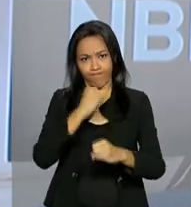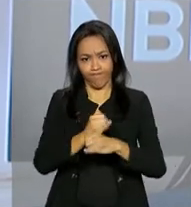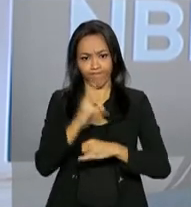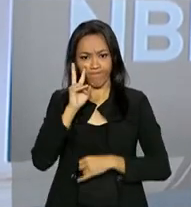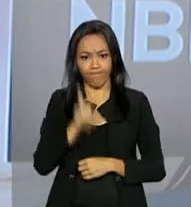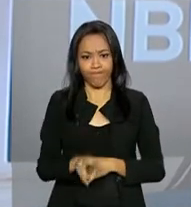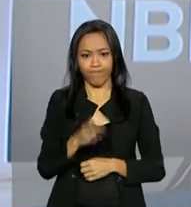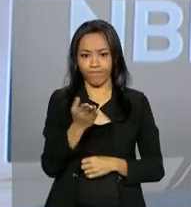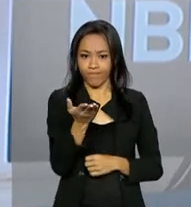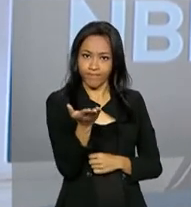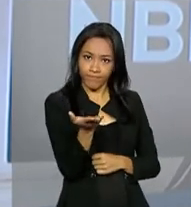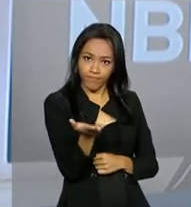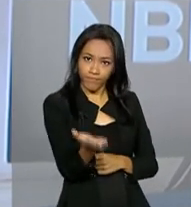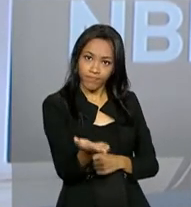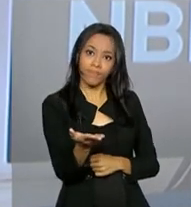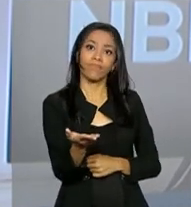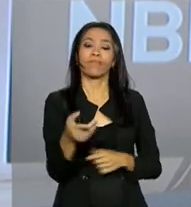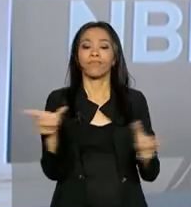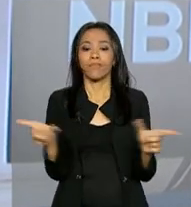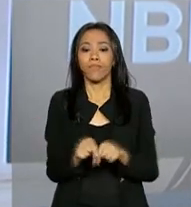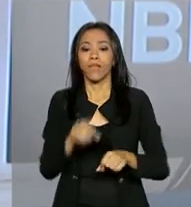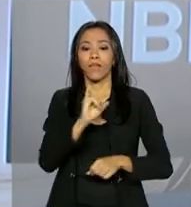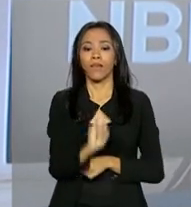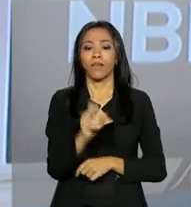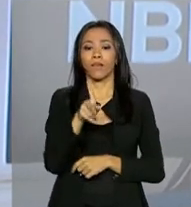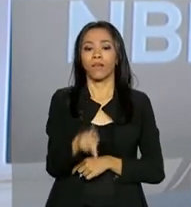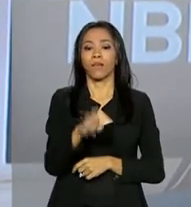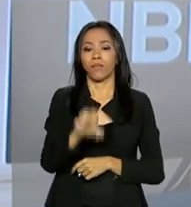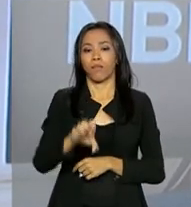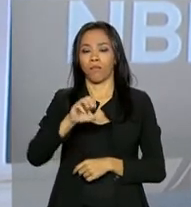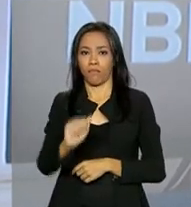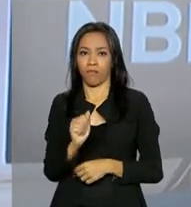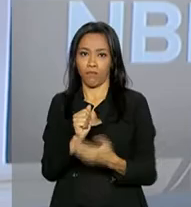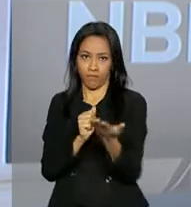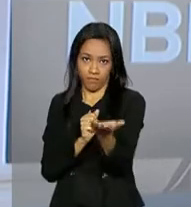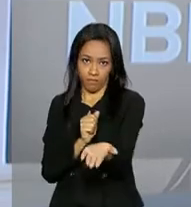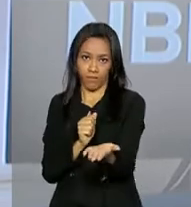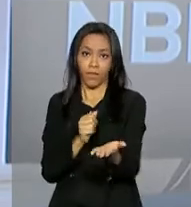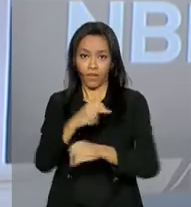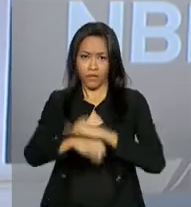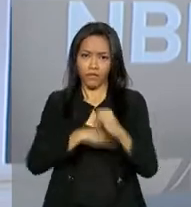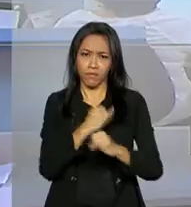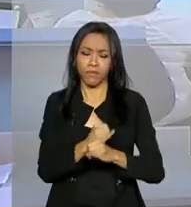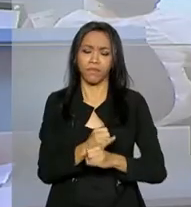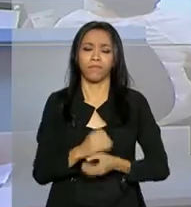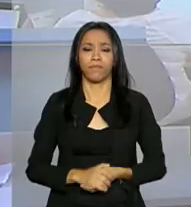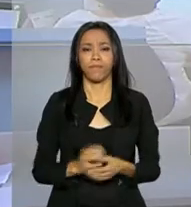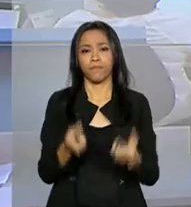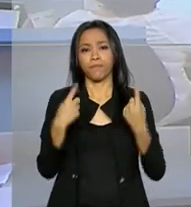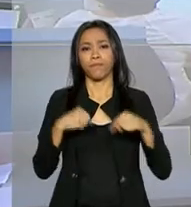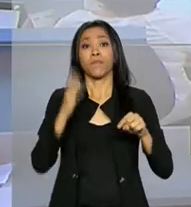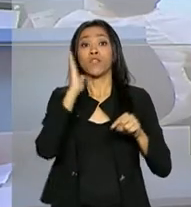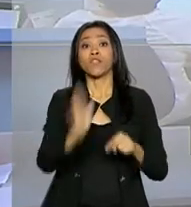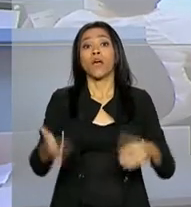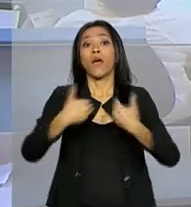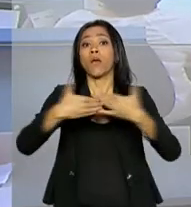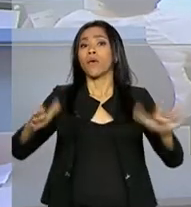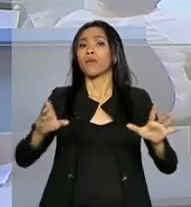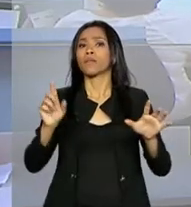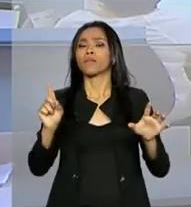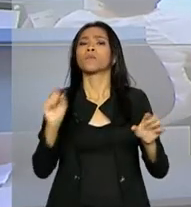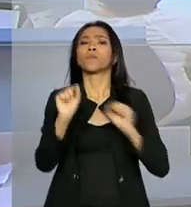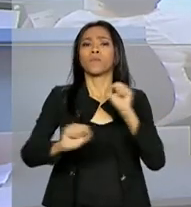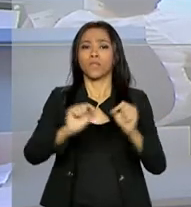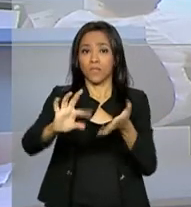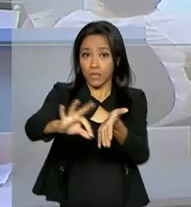nacional de estudos e pesquisas educacionais na internet estão abertas também as